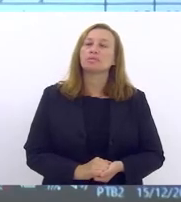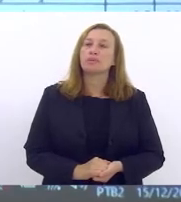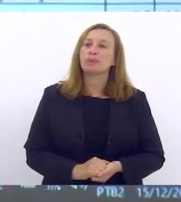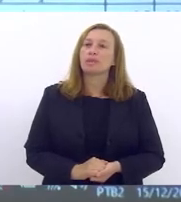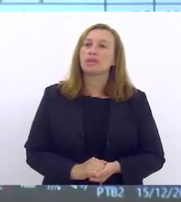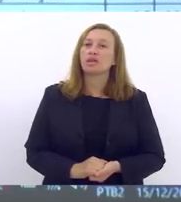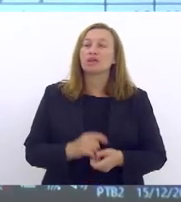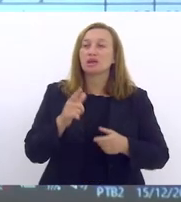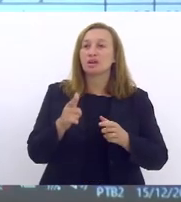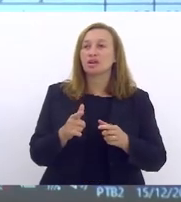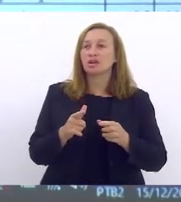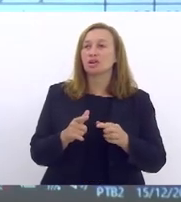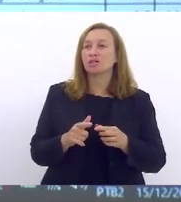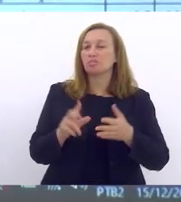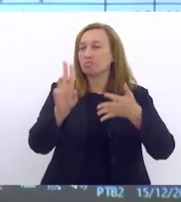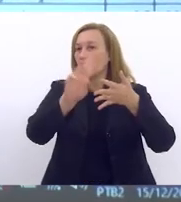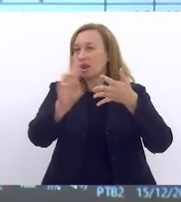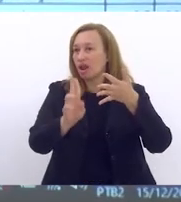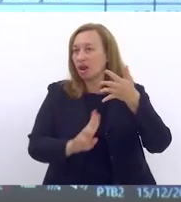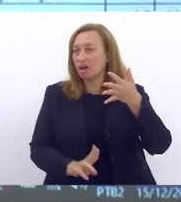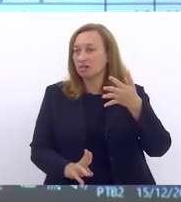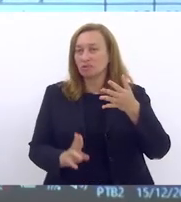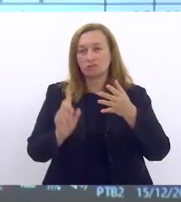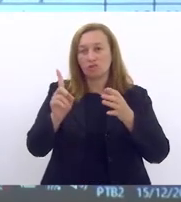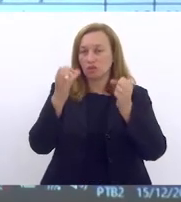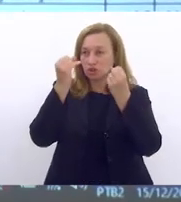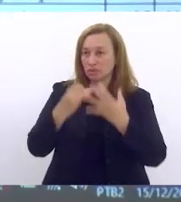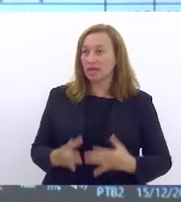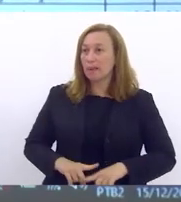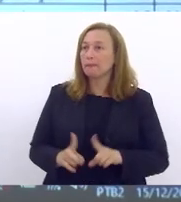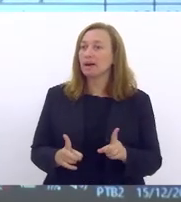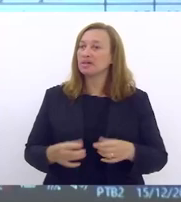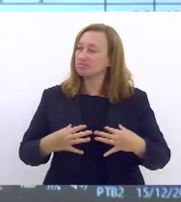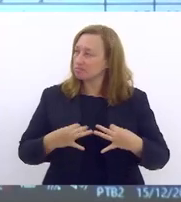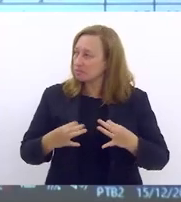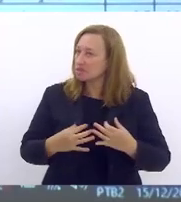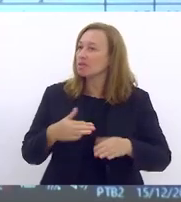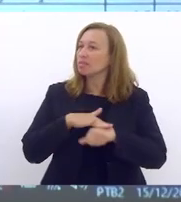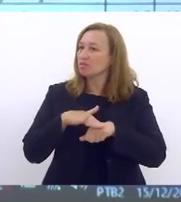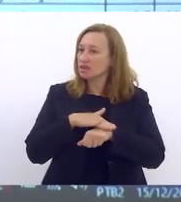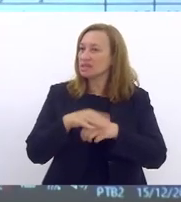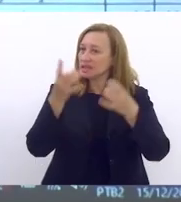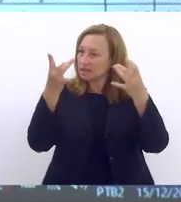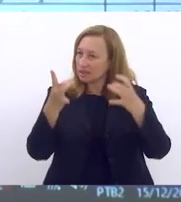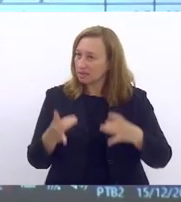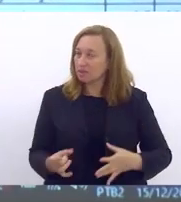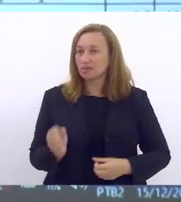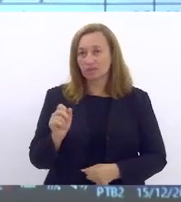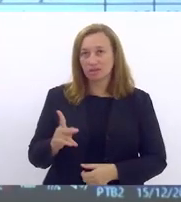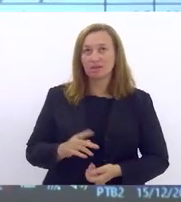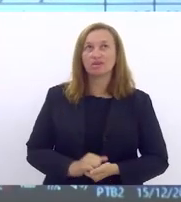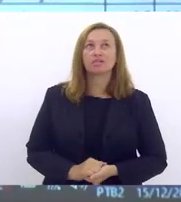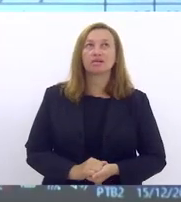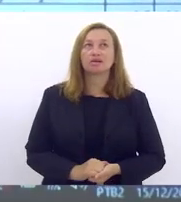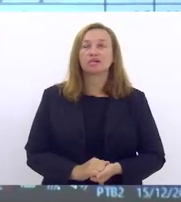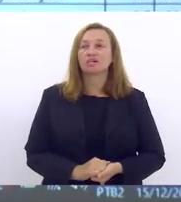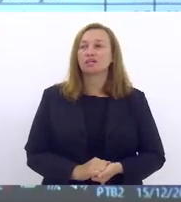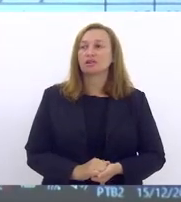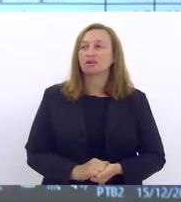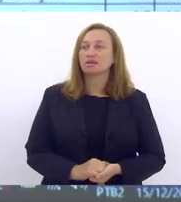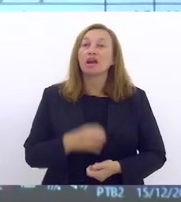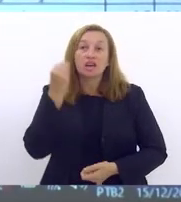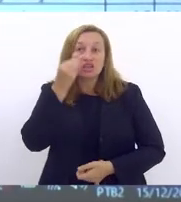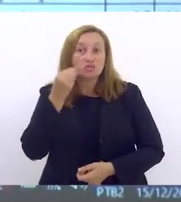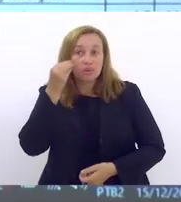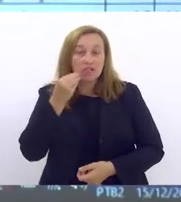E aqui é um grande guarda-chuva, eu não vou explicar cada dado. Mães, estamos aqui disponíveis para isso, para conversar detalhadamente, tá, gente? Que as nossas, a